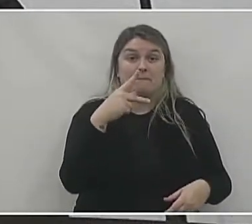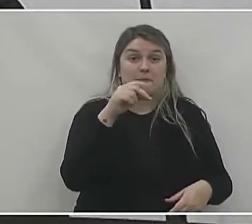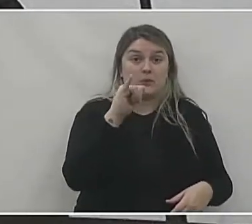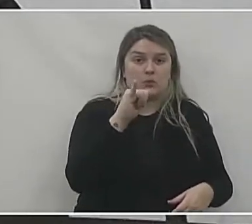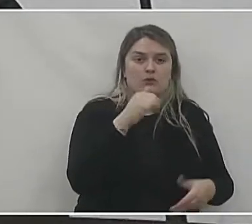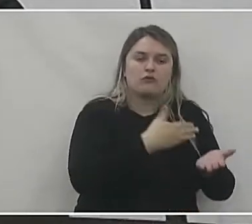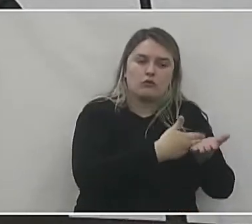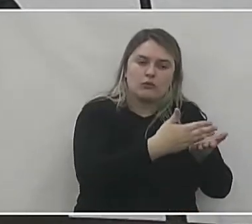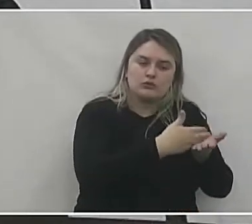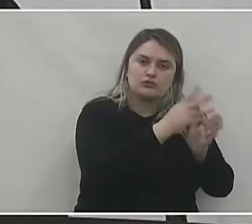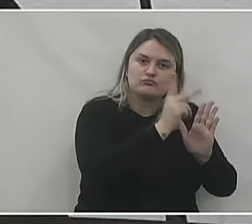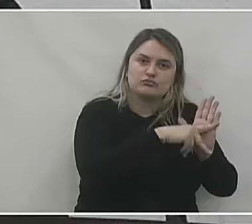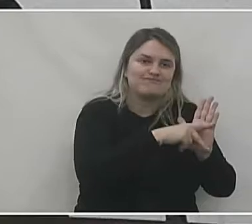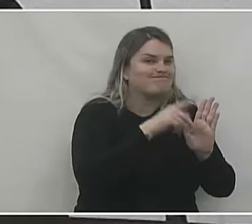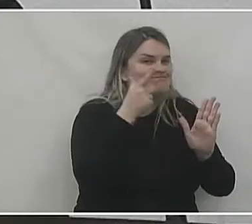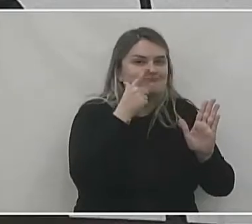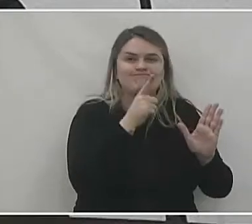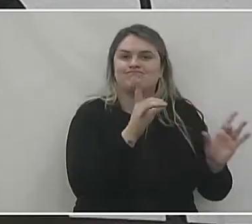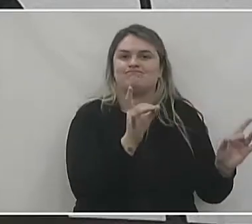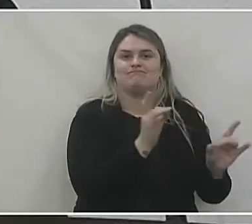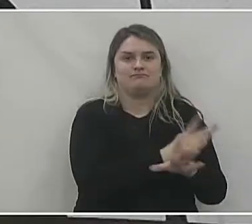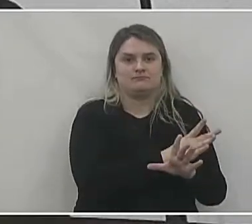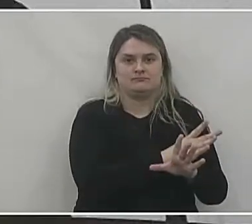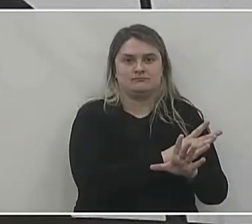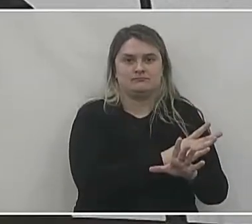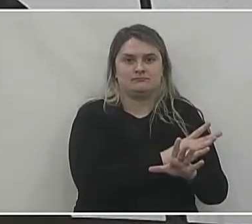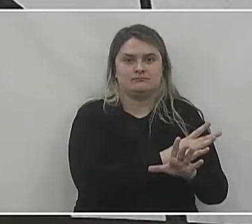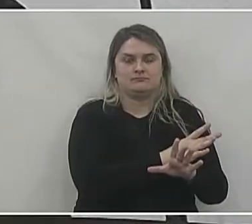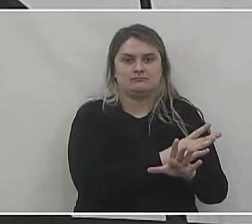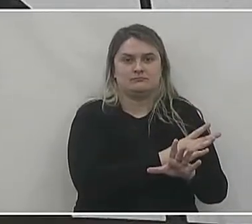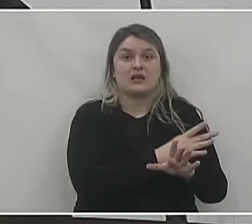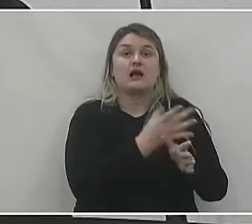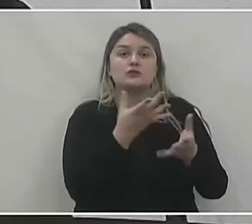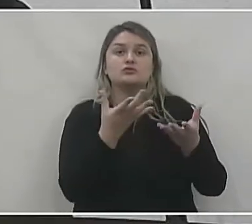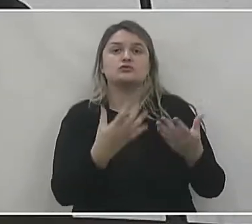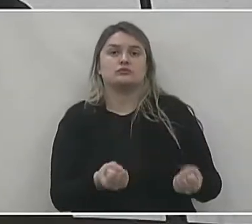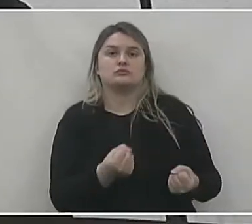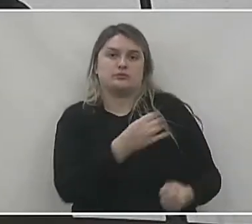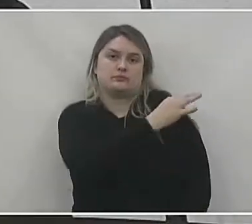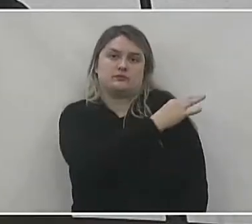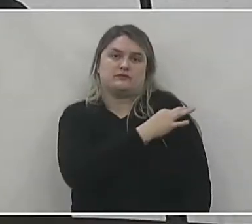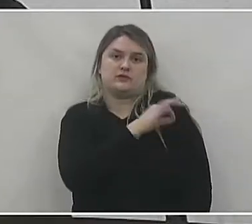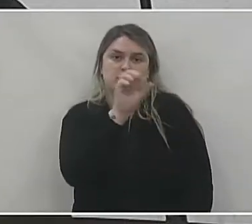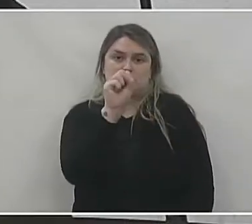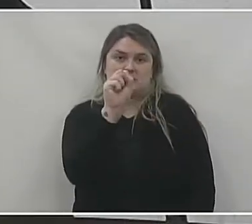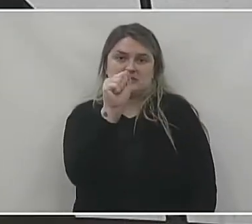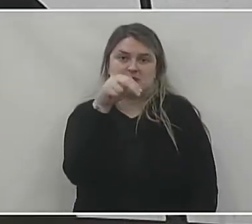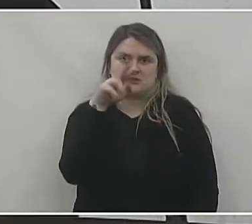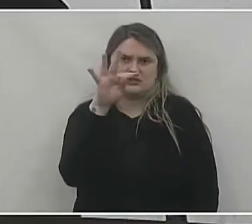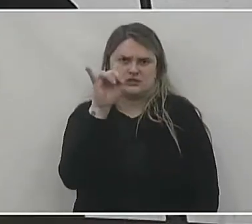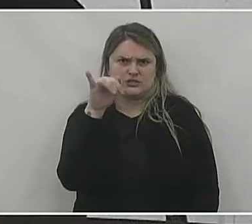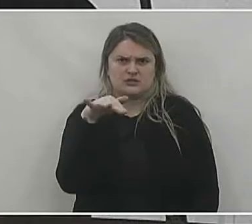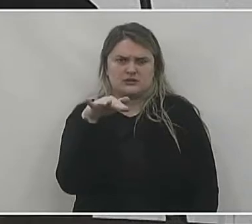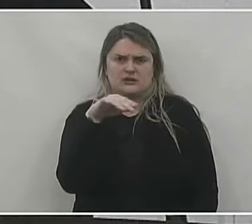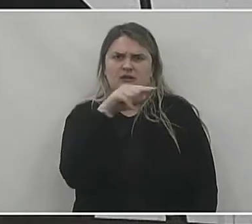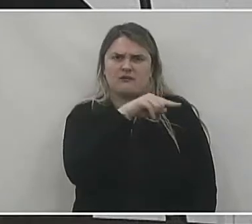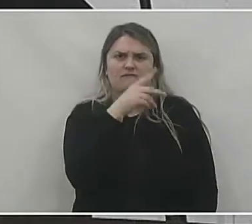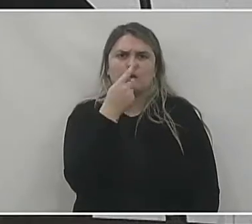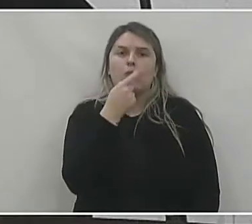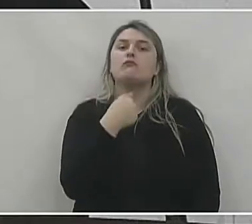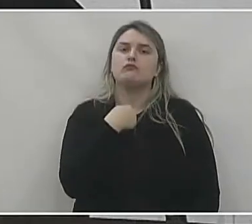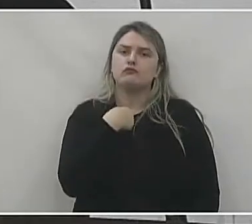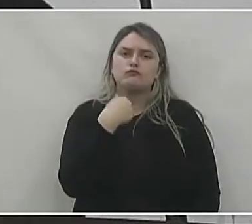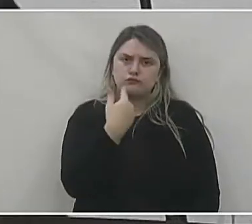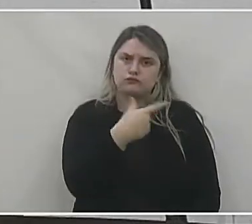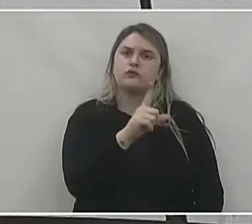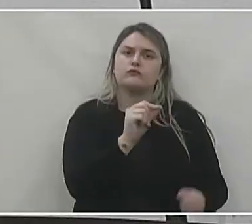o projeto, mas não concluiu. Assumiu o Santinho Roveda, ele me disse, eu vou fazer o projeto da ponte.